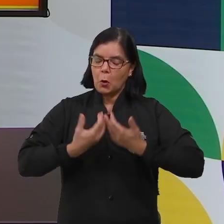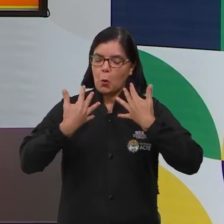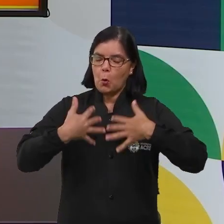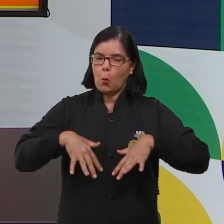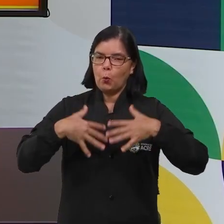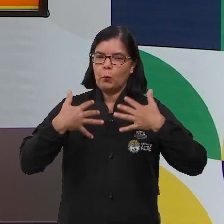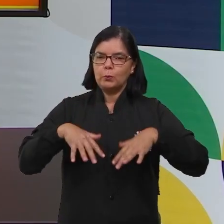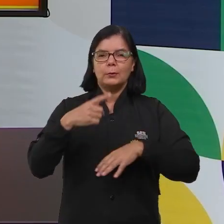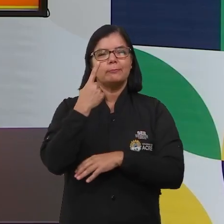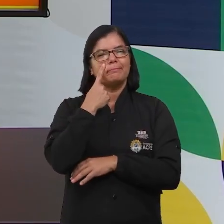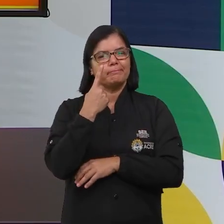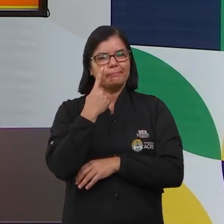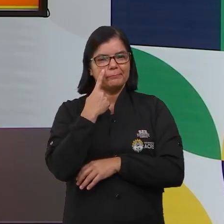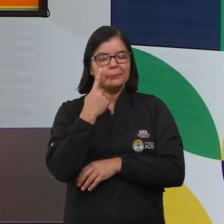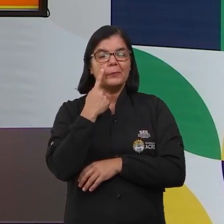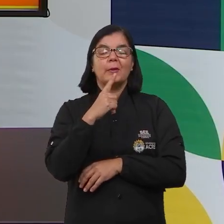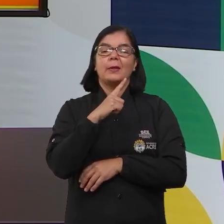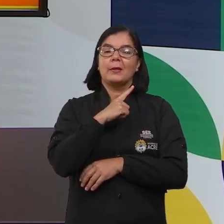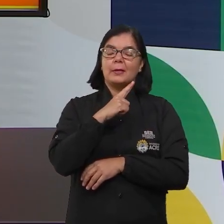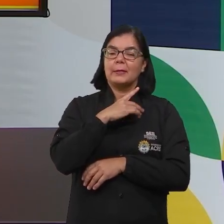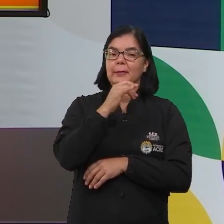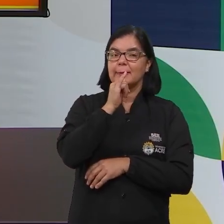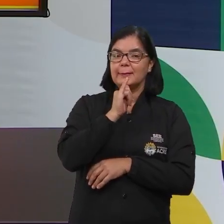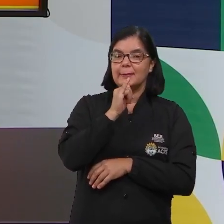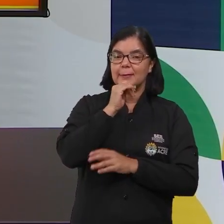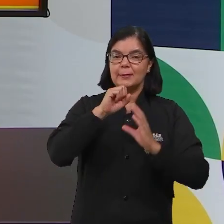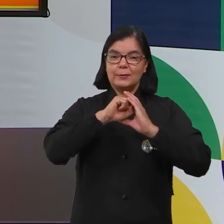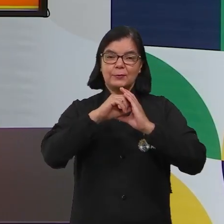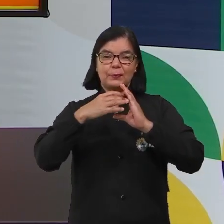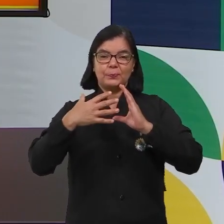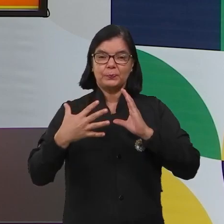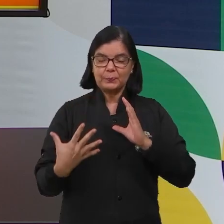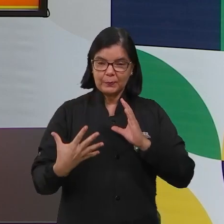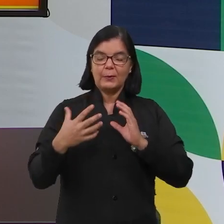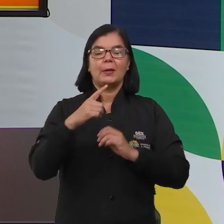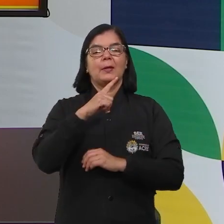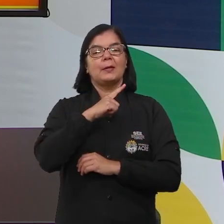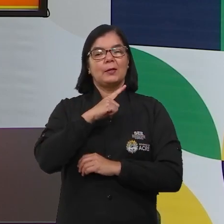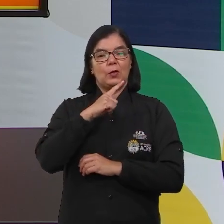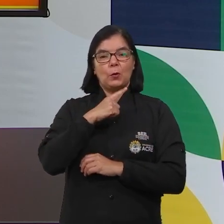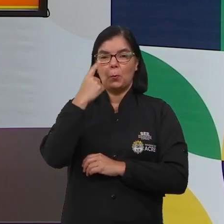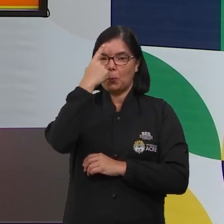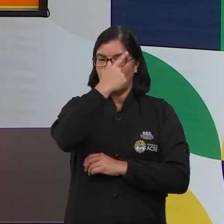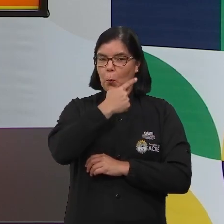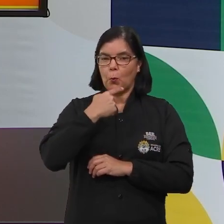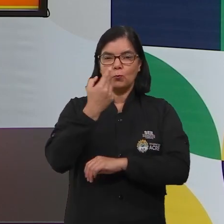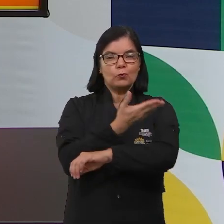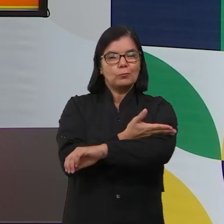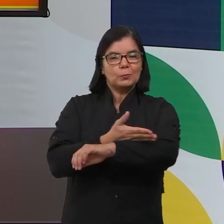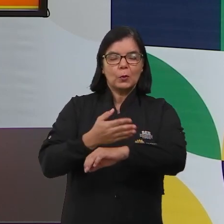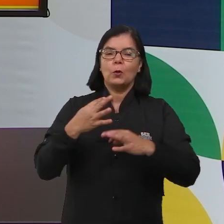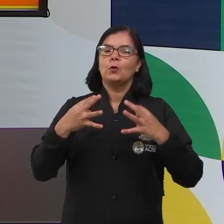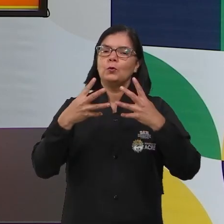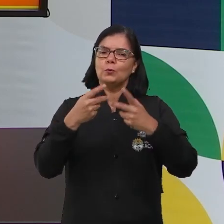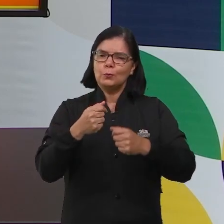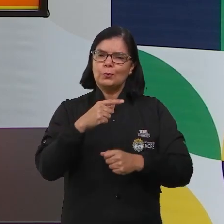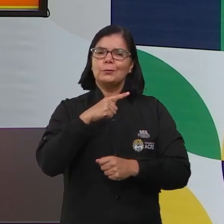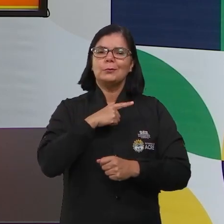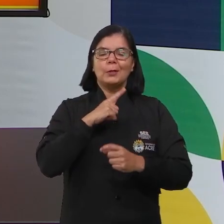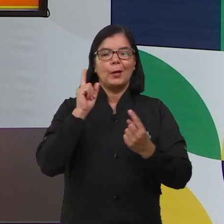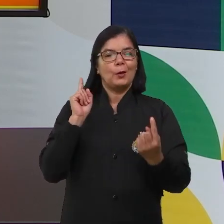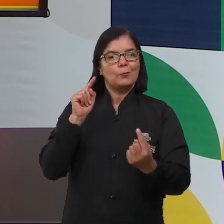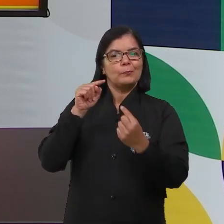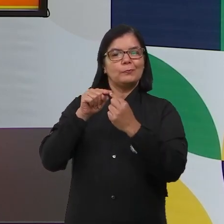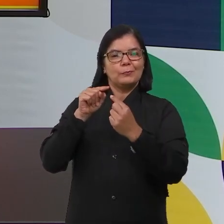máximo. A gente observa aí que tem aí, por exemplo, a caracterização, que tem aí o rosto branco, tudo isso tem uma função. E